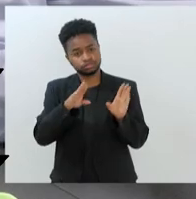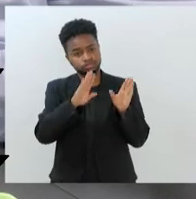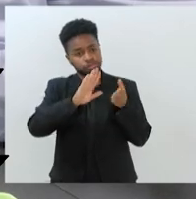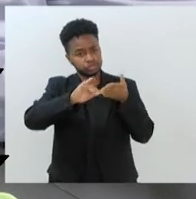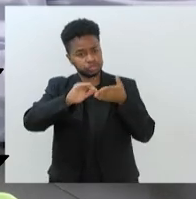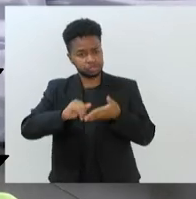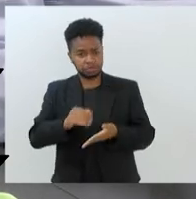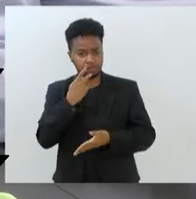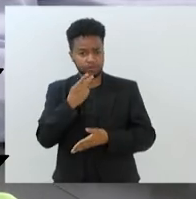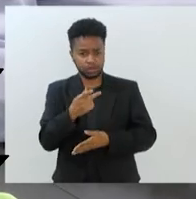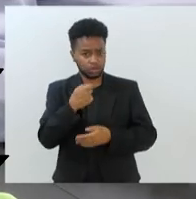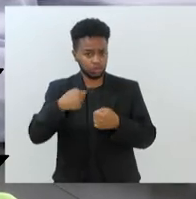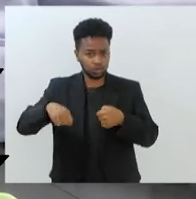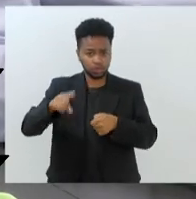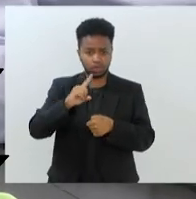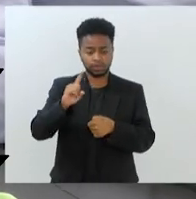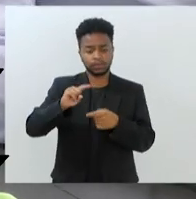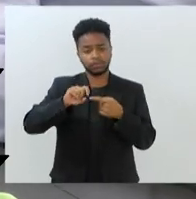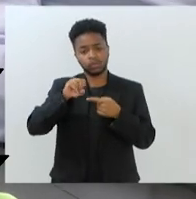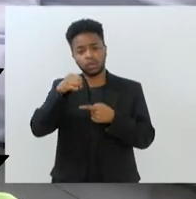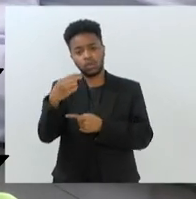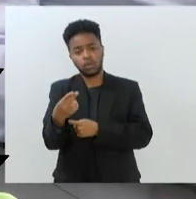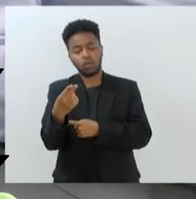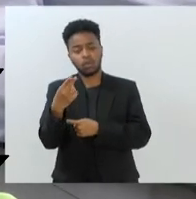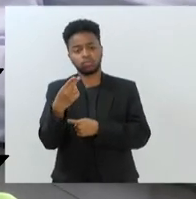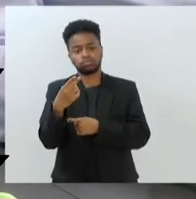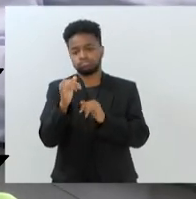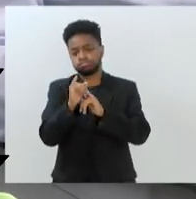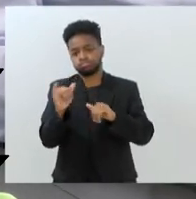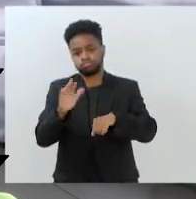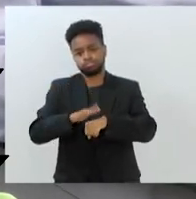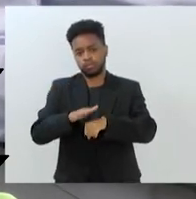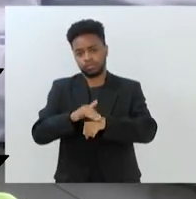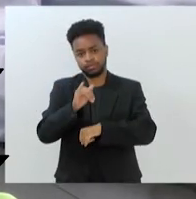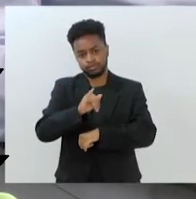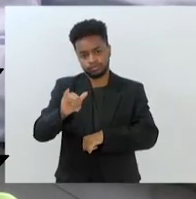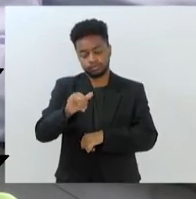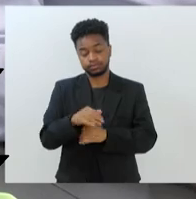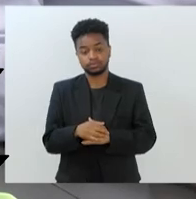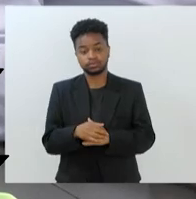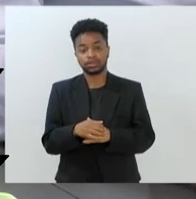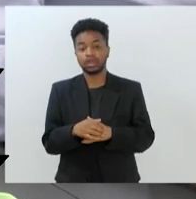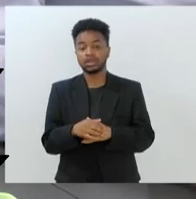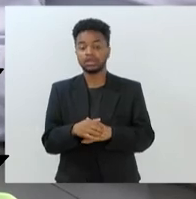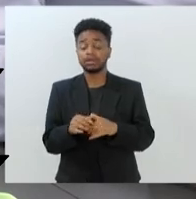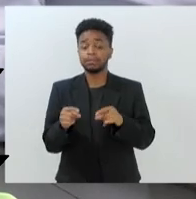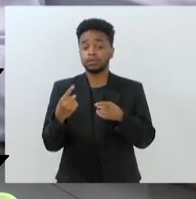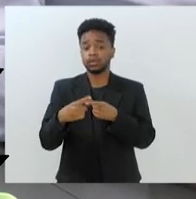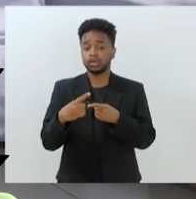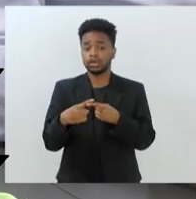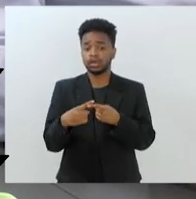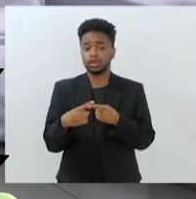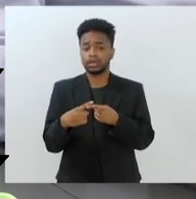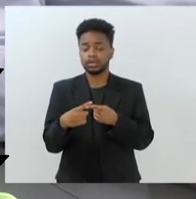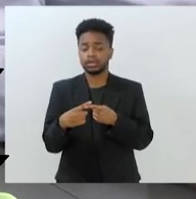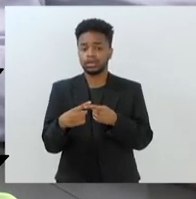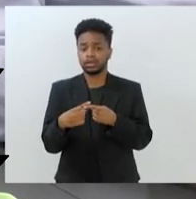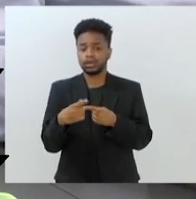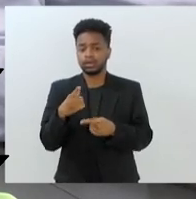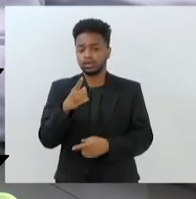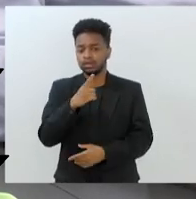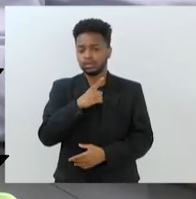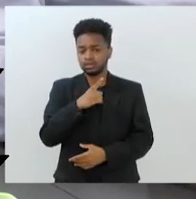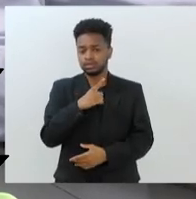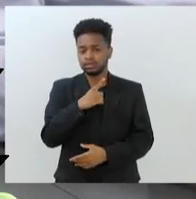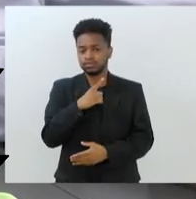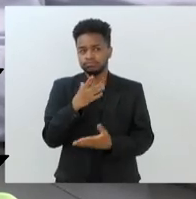não precisa, ou que faz mais tarde, ou que é autodeclaração, e aquilo que realmente... Porque há uma linha